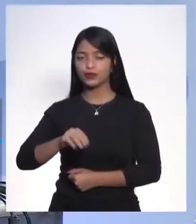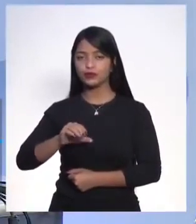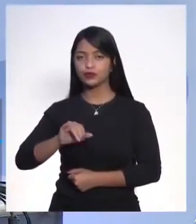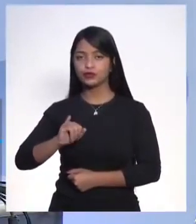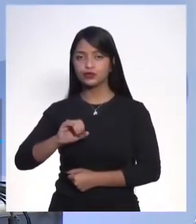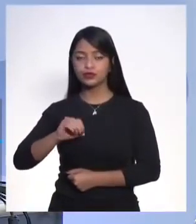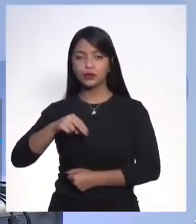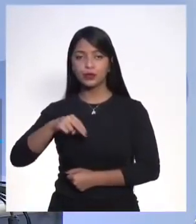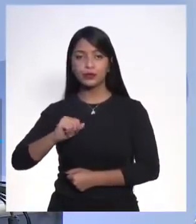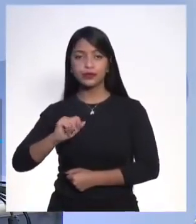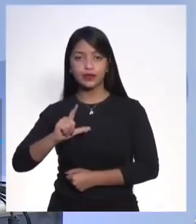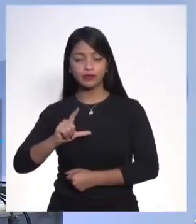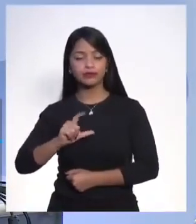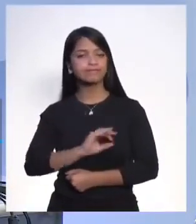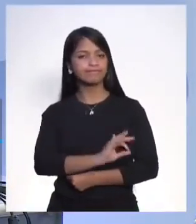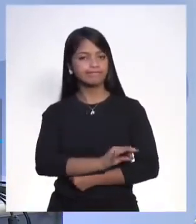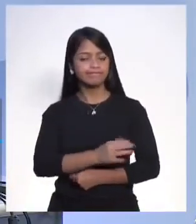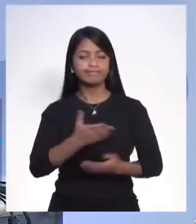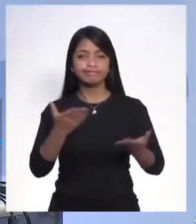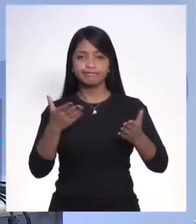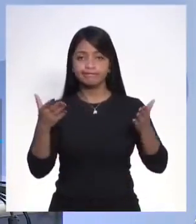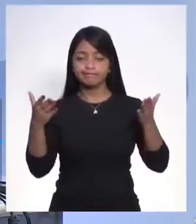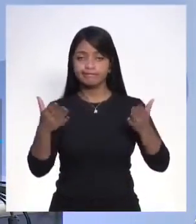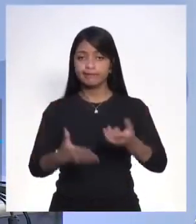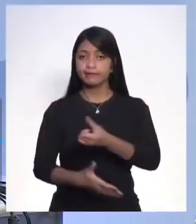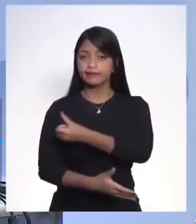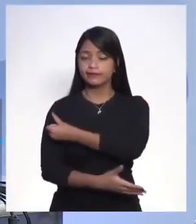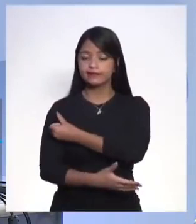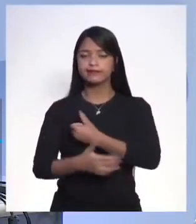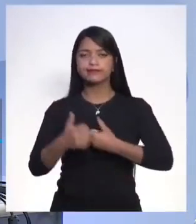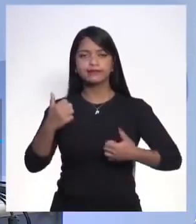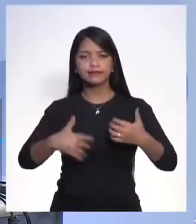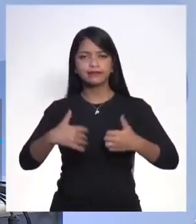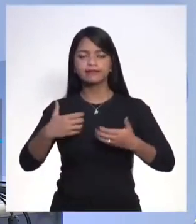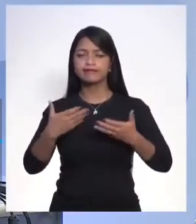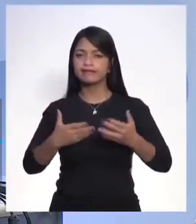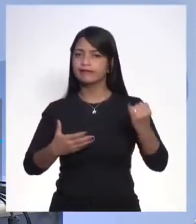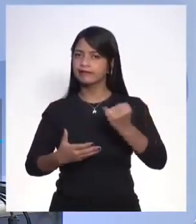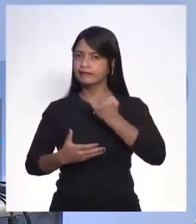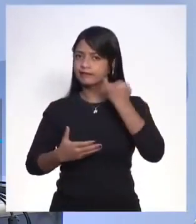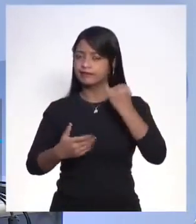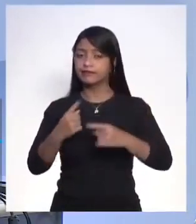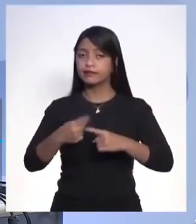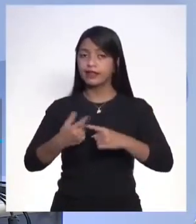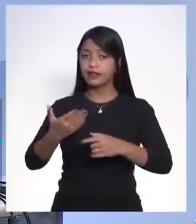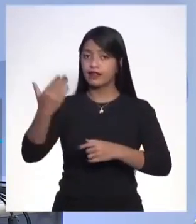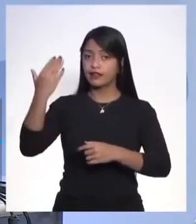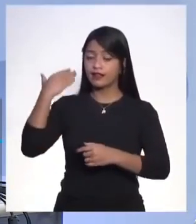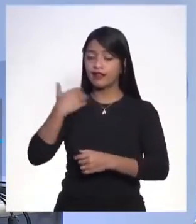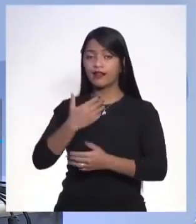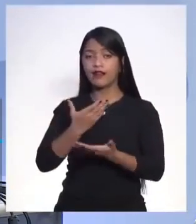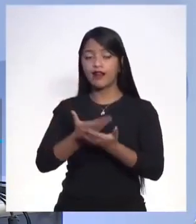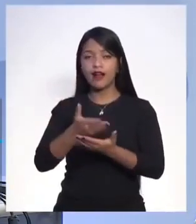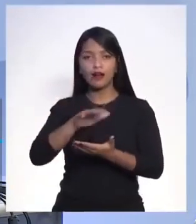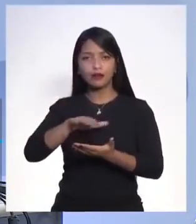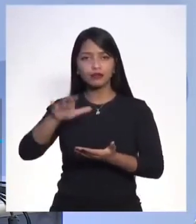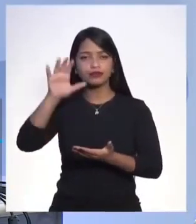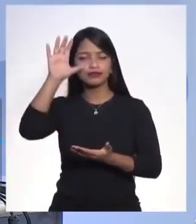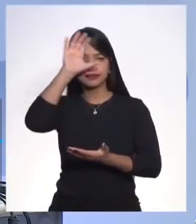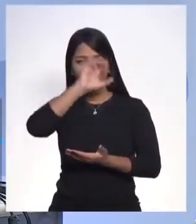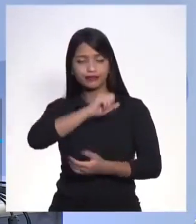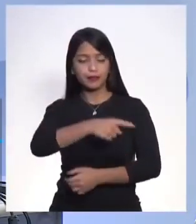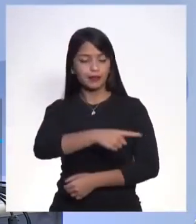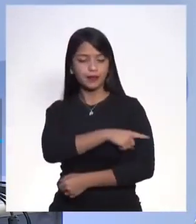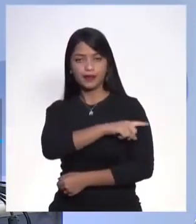isso bem no 6º ano, porque assim, os alunos tiveram lá suas aprendizagens iniciais, lá do 1º ao 5º ano, né? E